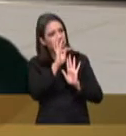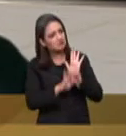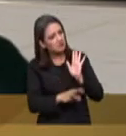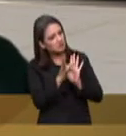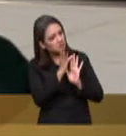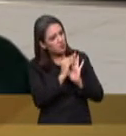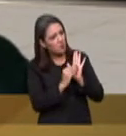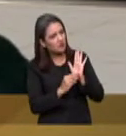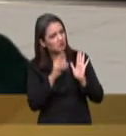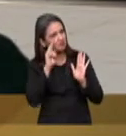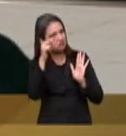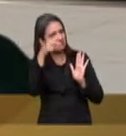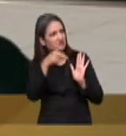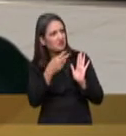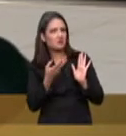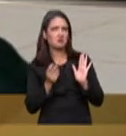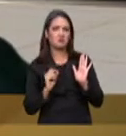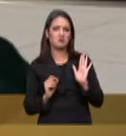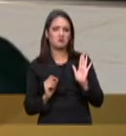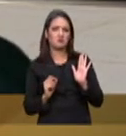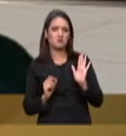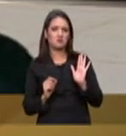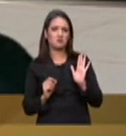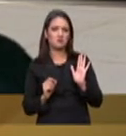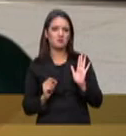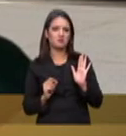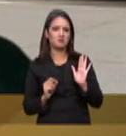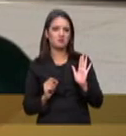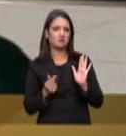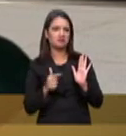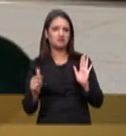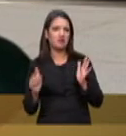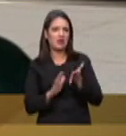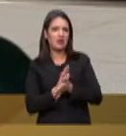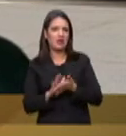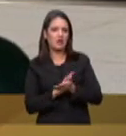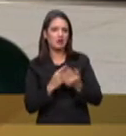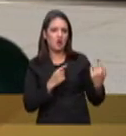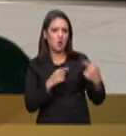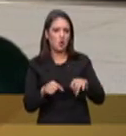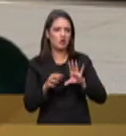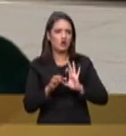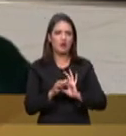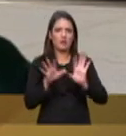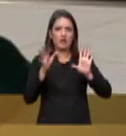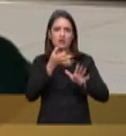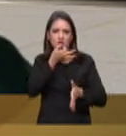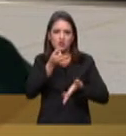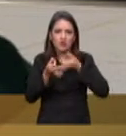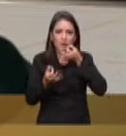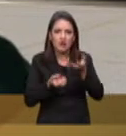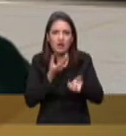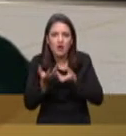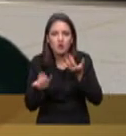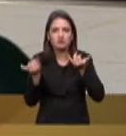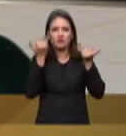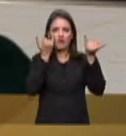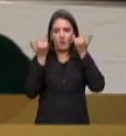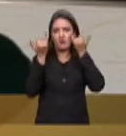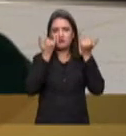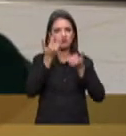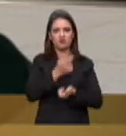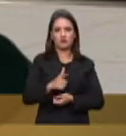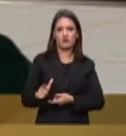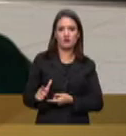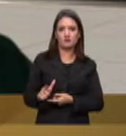sua mensagem comunicativa, violação das liberdades de expressão e de informação,